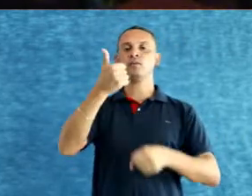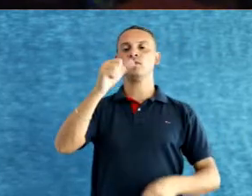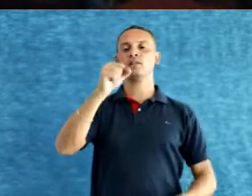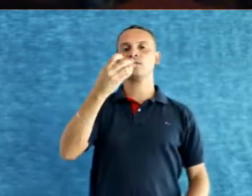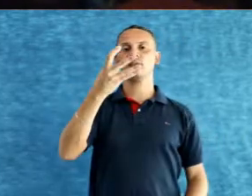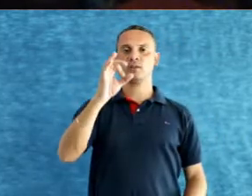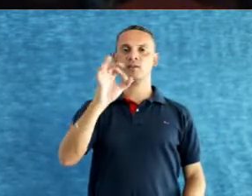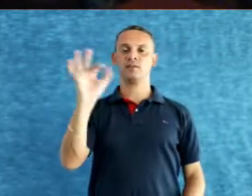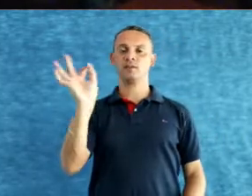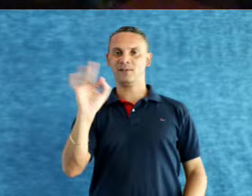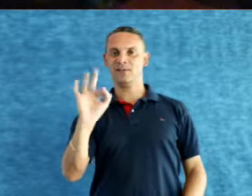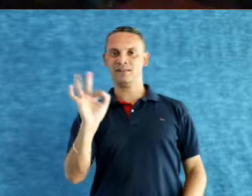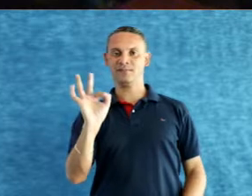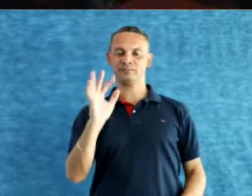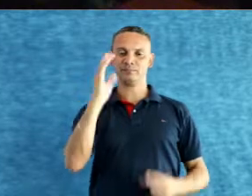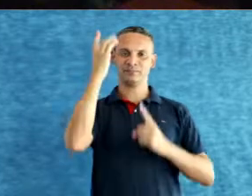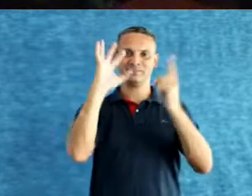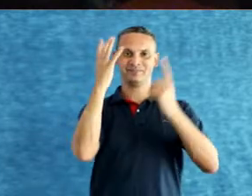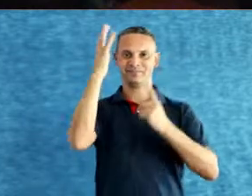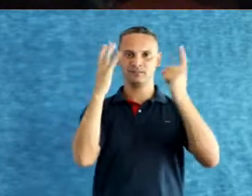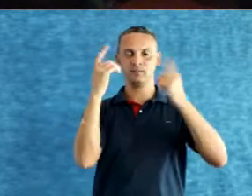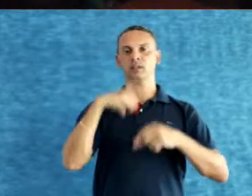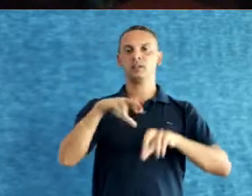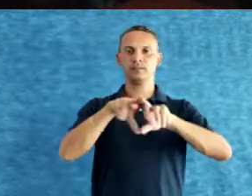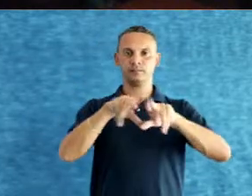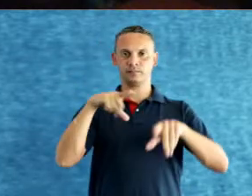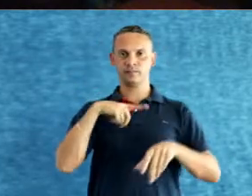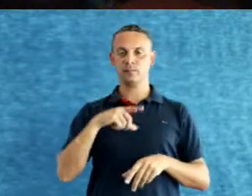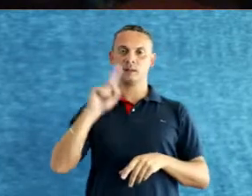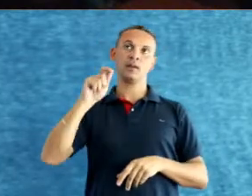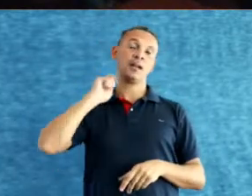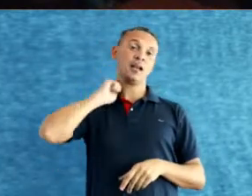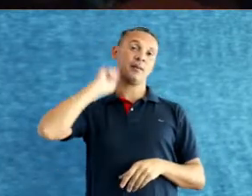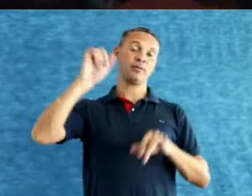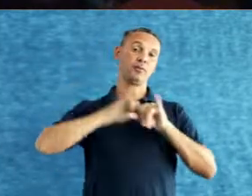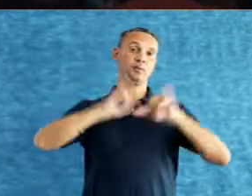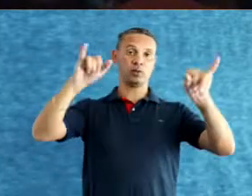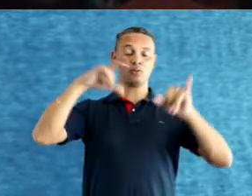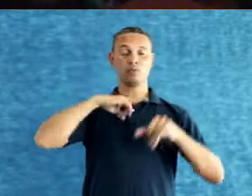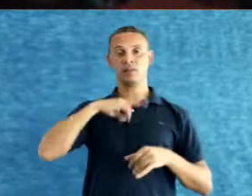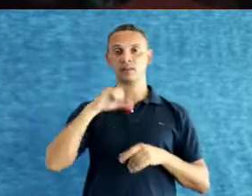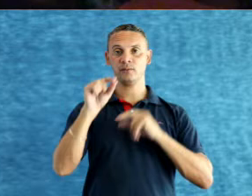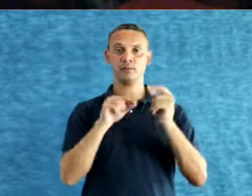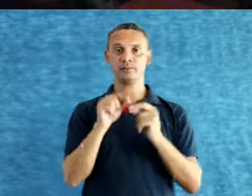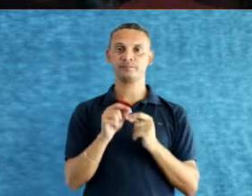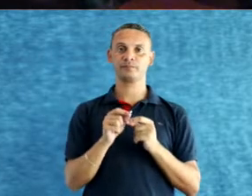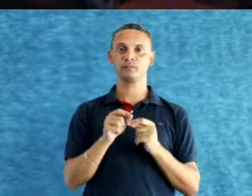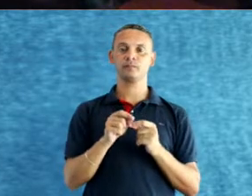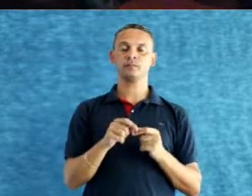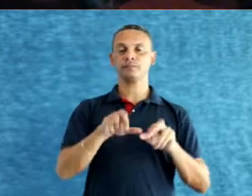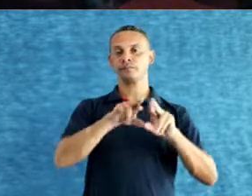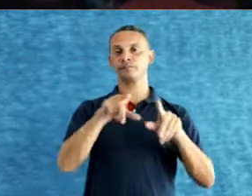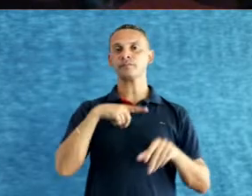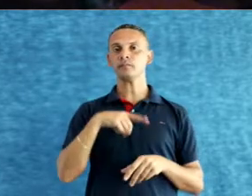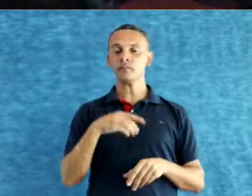lutar para vingar a sua tribo. Ele quer vingança. Ele quer lutar ao lado dos liberais e